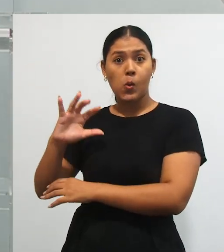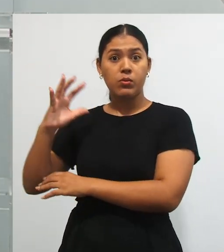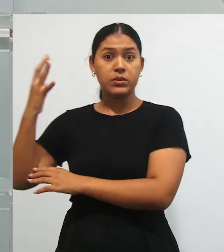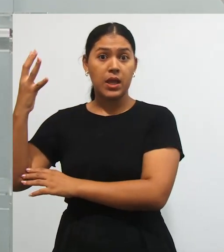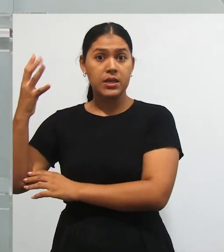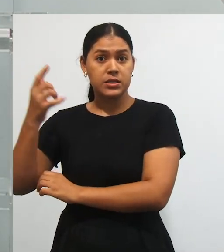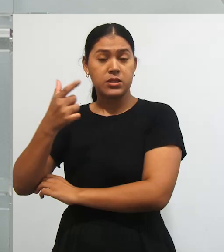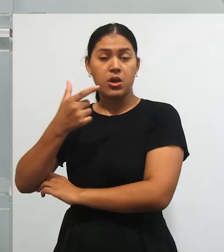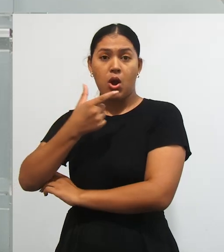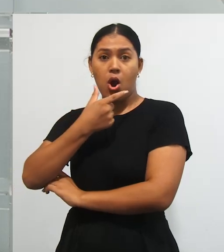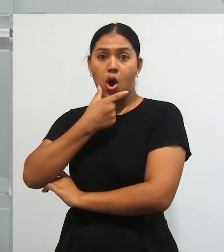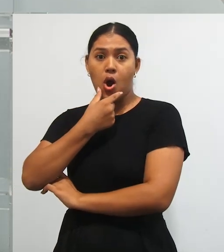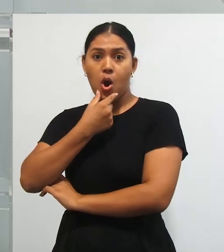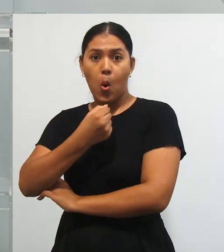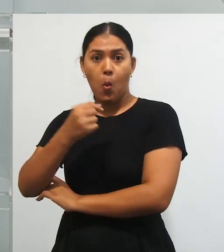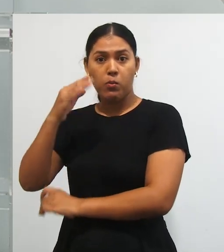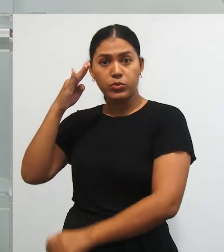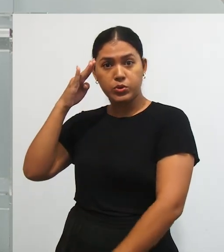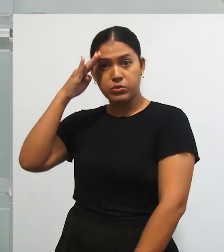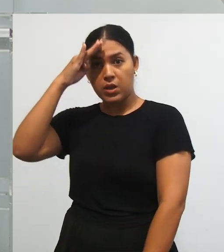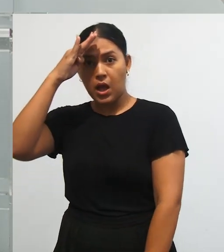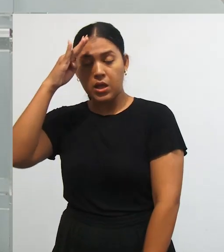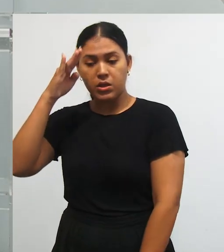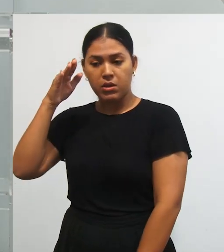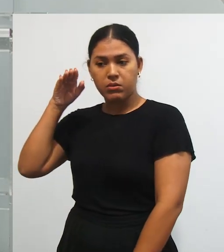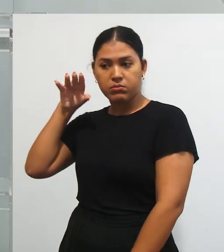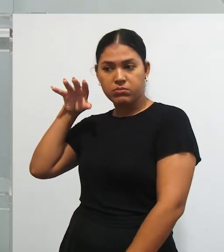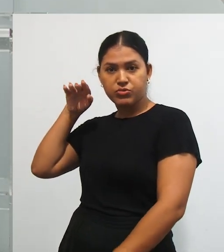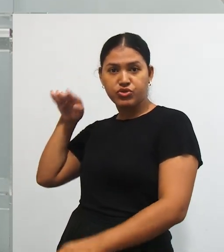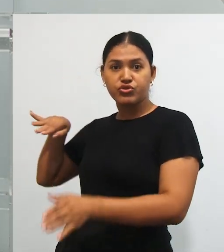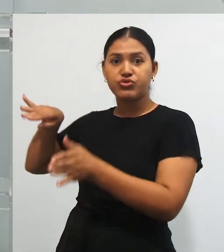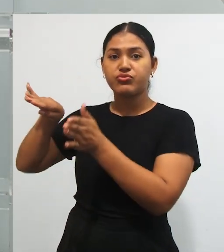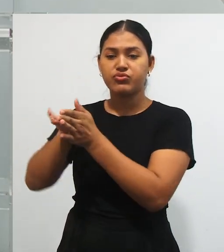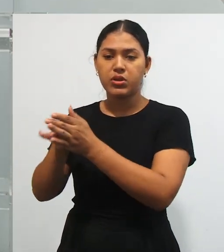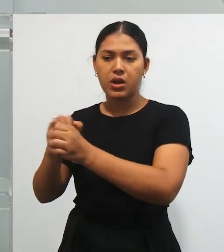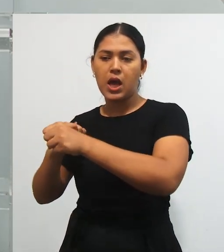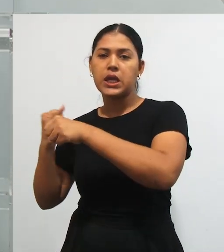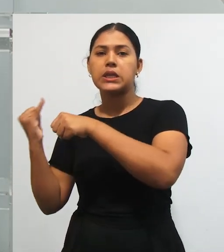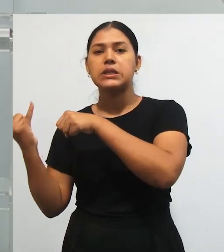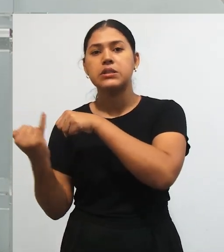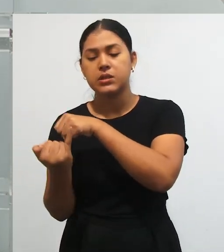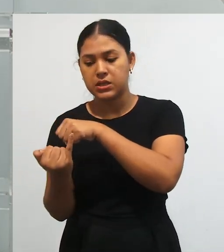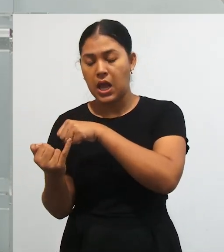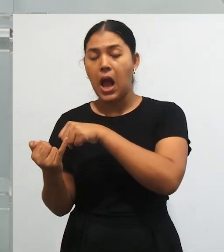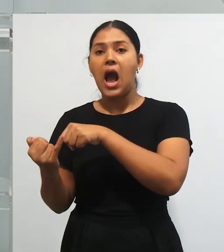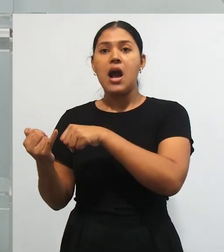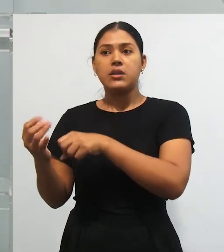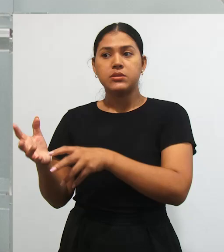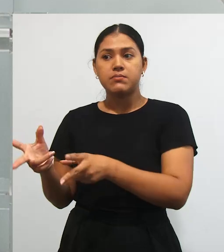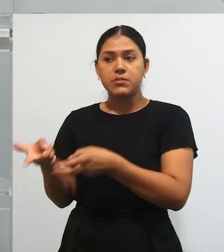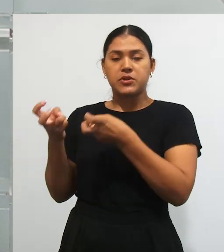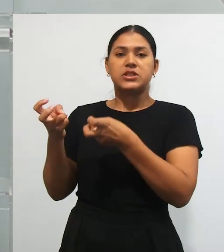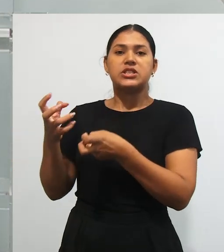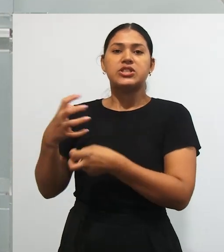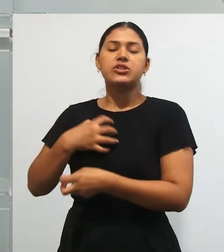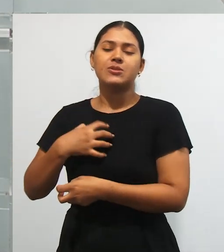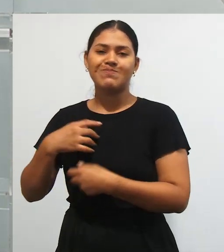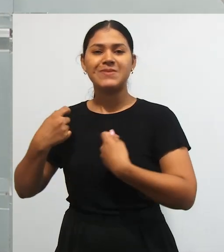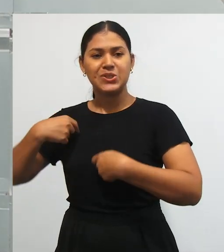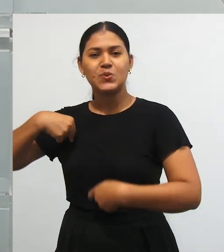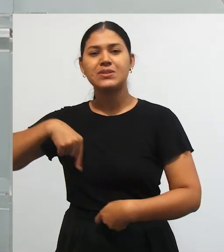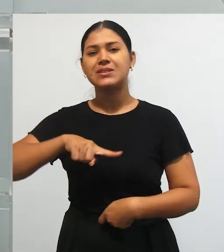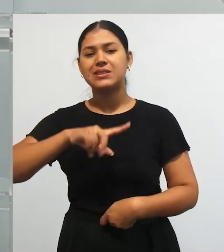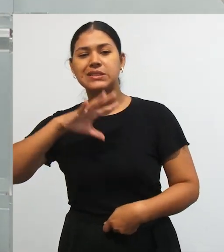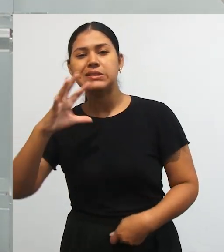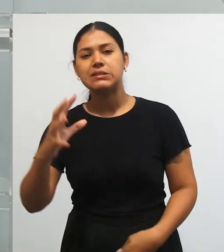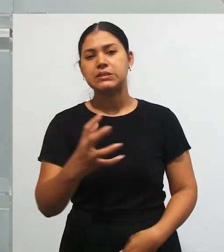soldado da guerra. E aí ela vê que o mundo fora da ilha está em guerra. E é o chamado dela, é chamada a salvar o